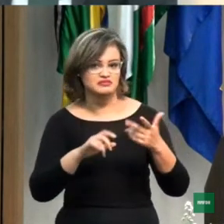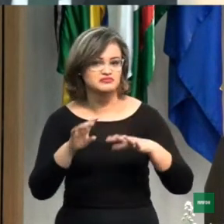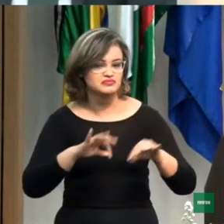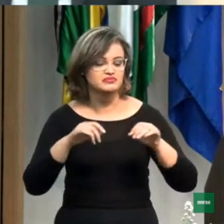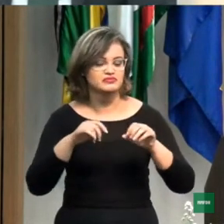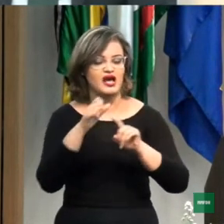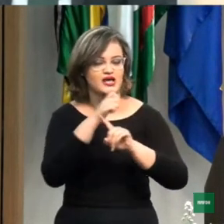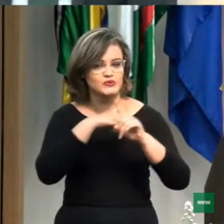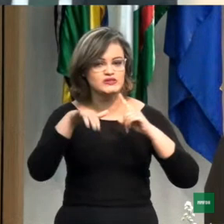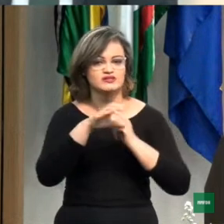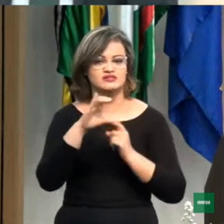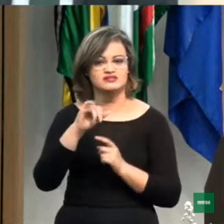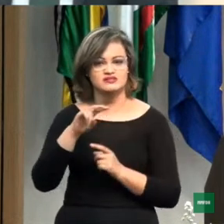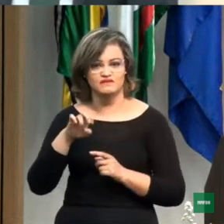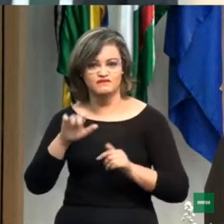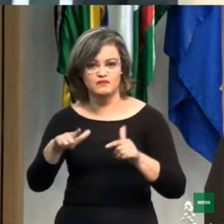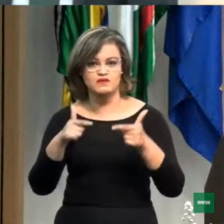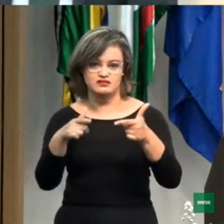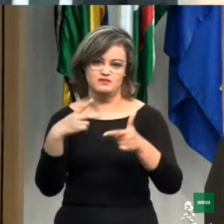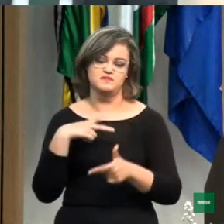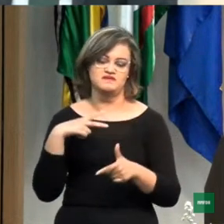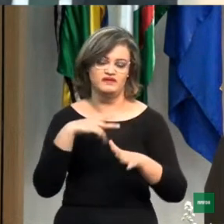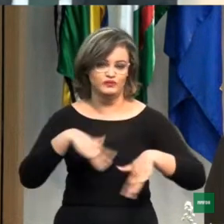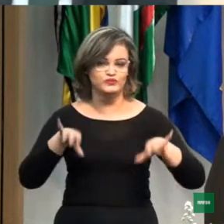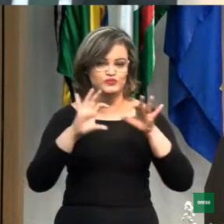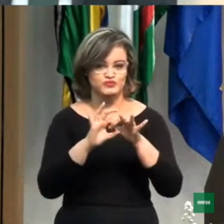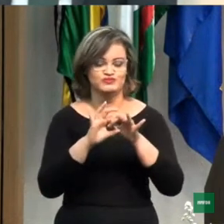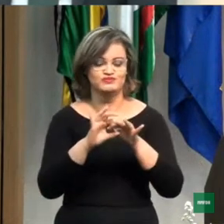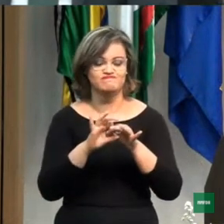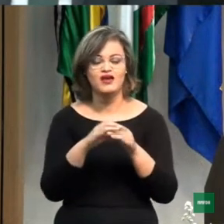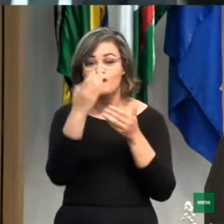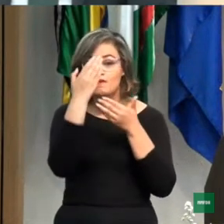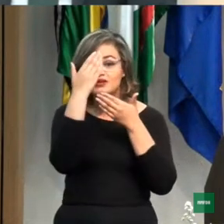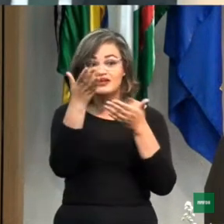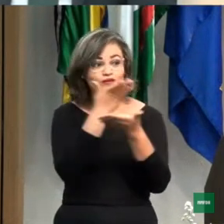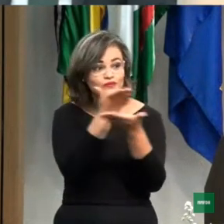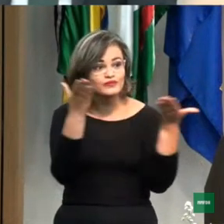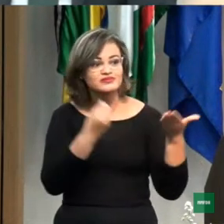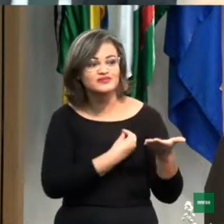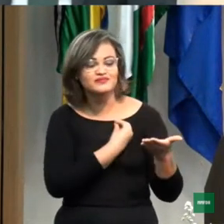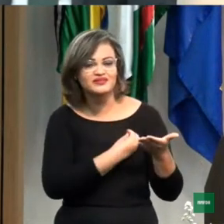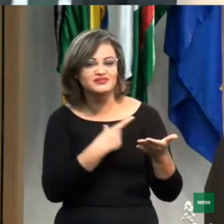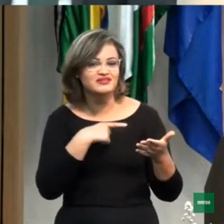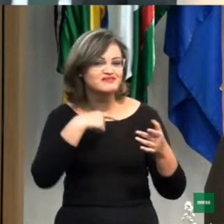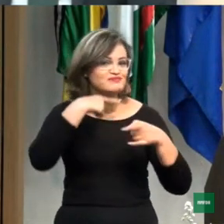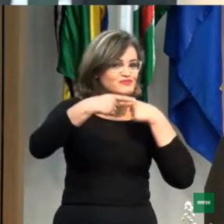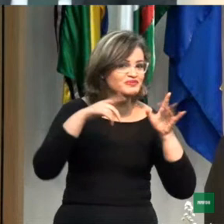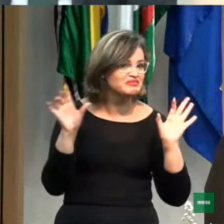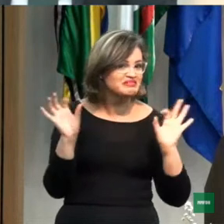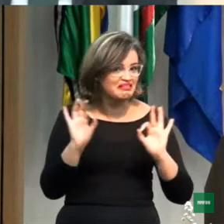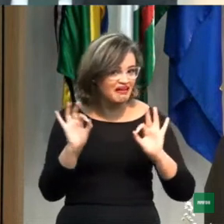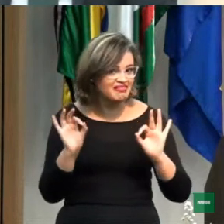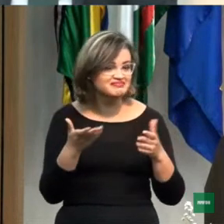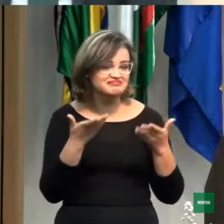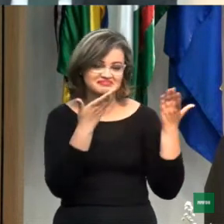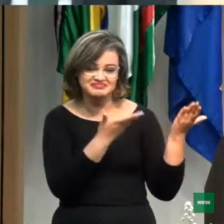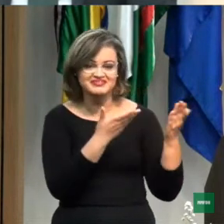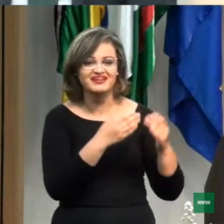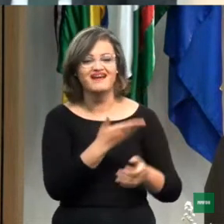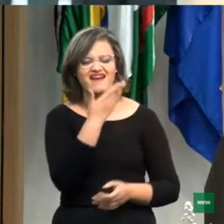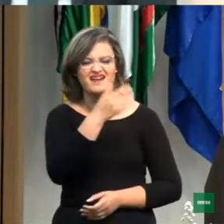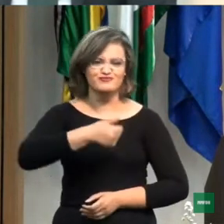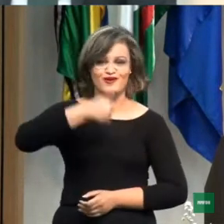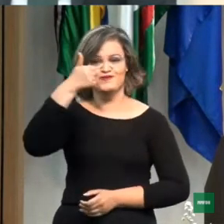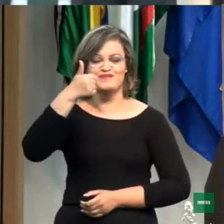iniciativa privada. Obrigada a todos vocês que vieram aqui. Se alguém tinha dúvida, agora ninguém mais tem. Eu sou a número 1 da Esplanada, sou a